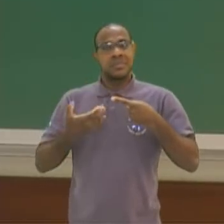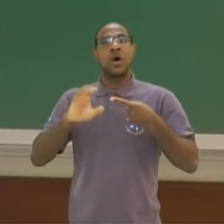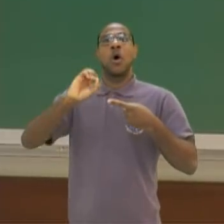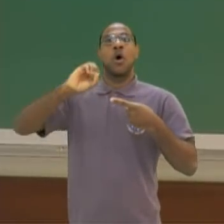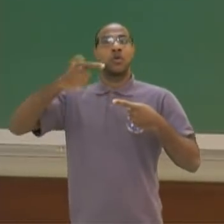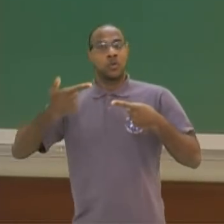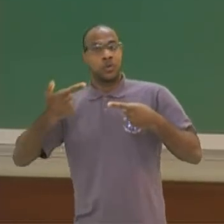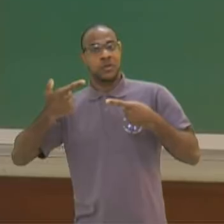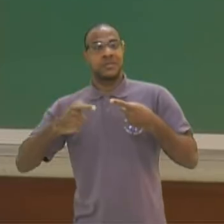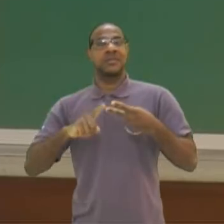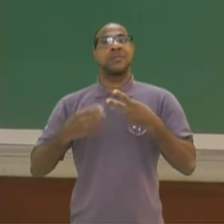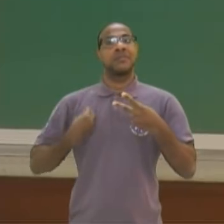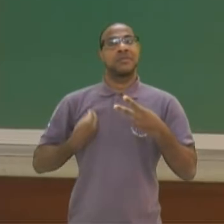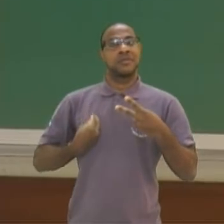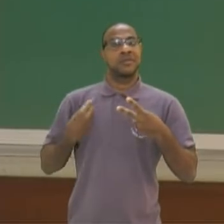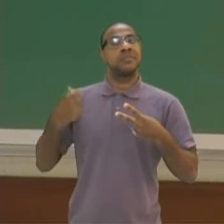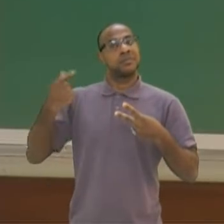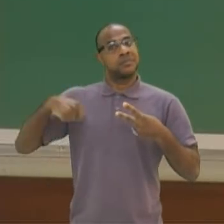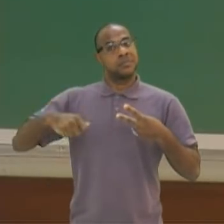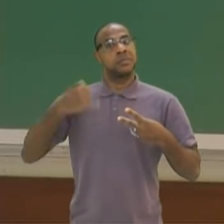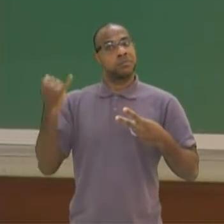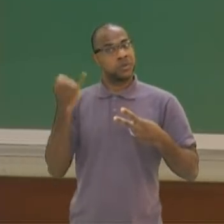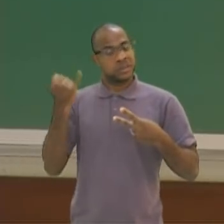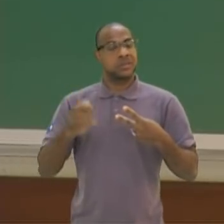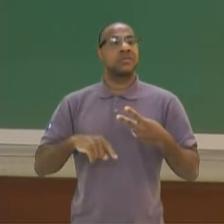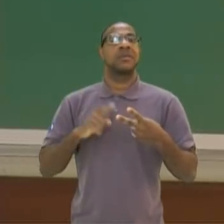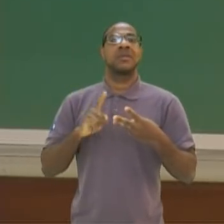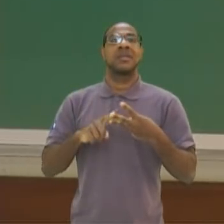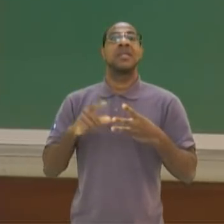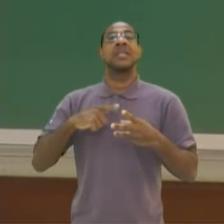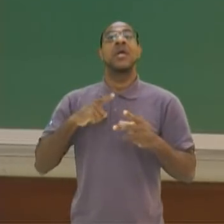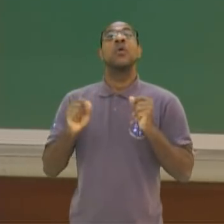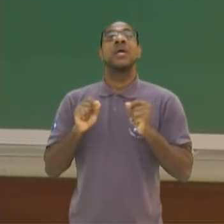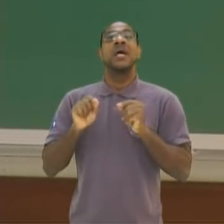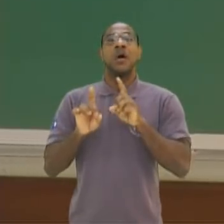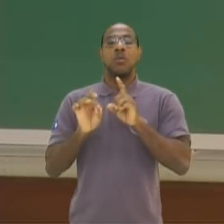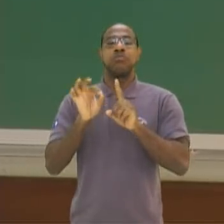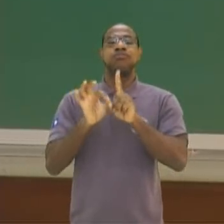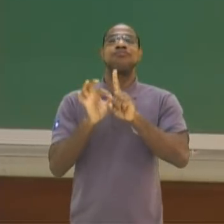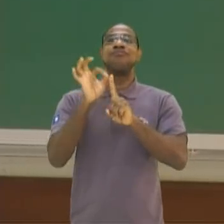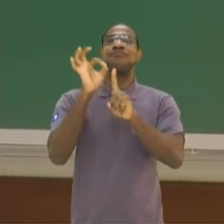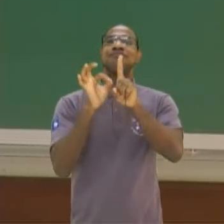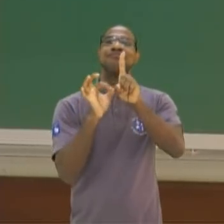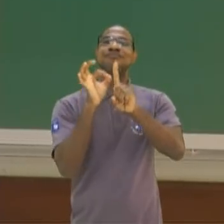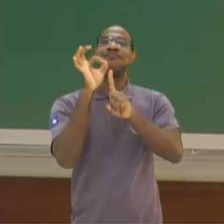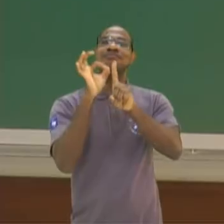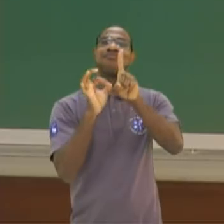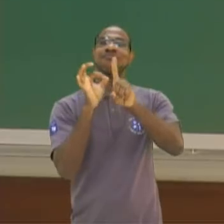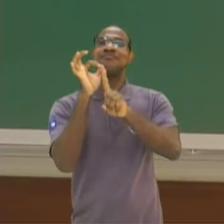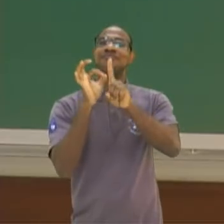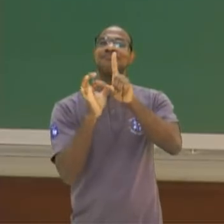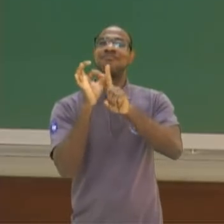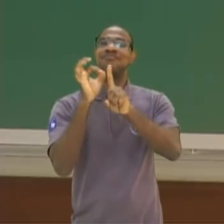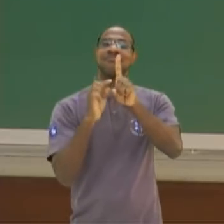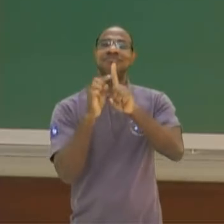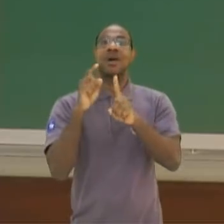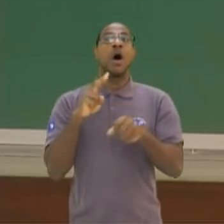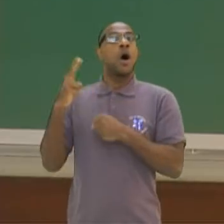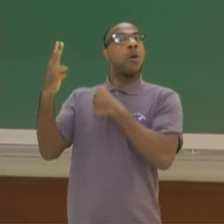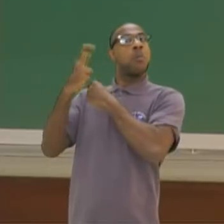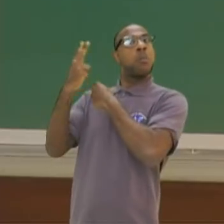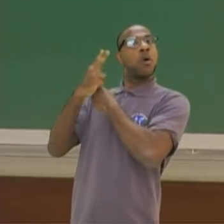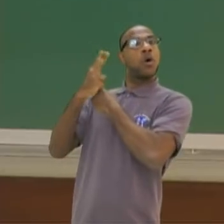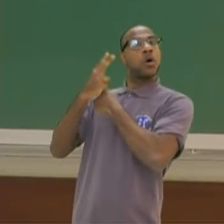que os seres vivos respirem. Nós falamos que ela mantém a temperatura do planeta, protege os seres